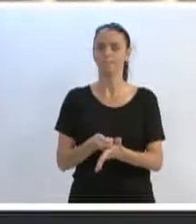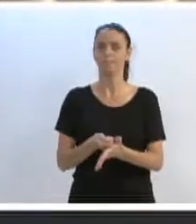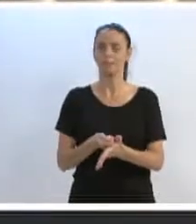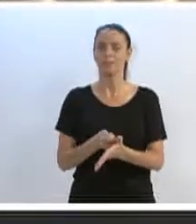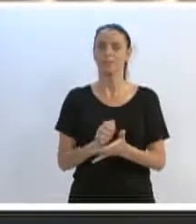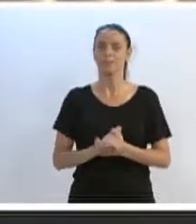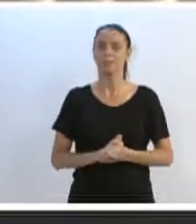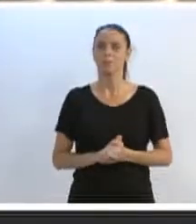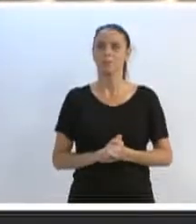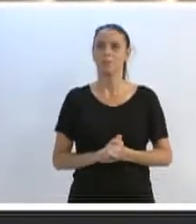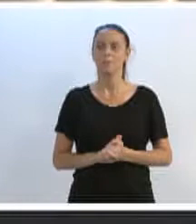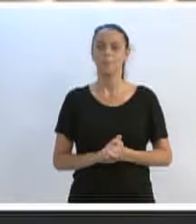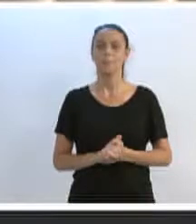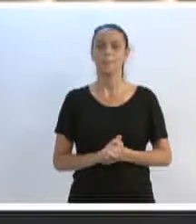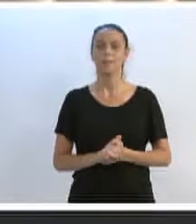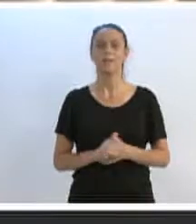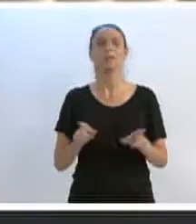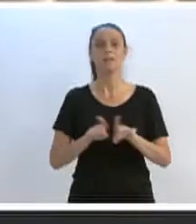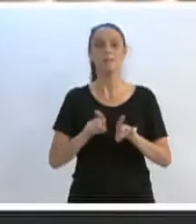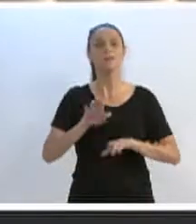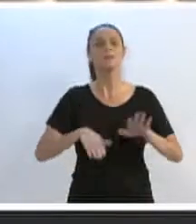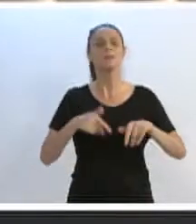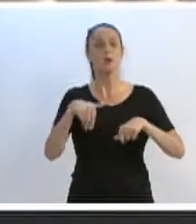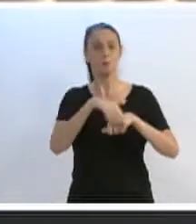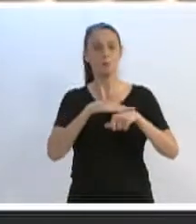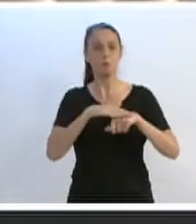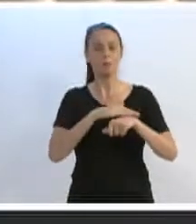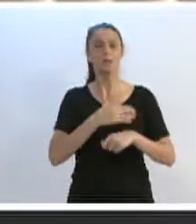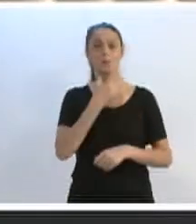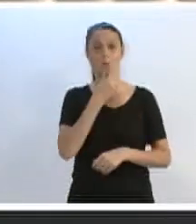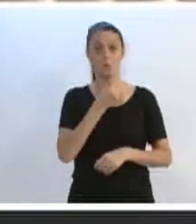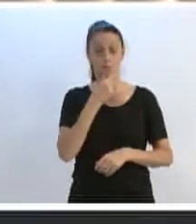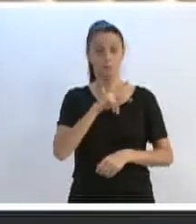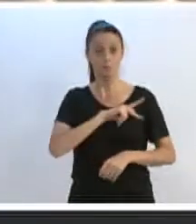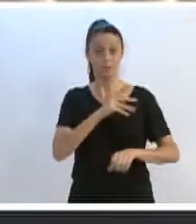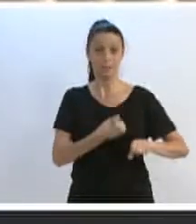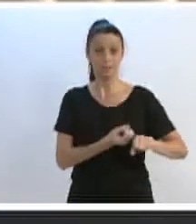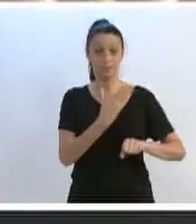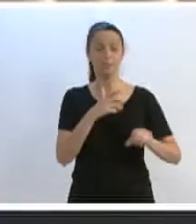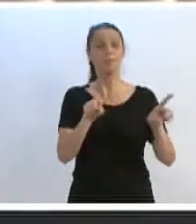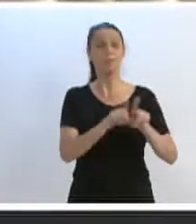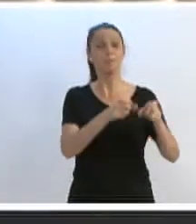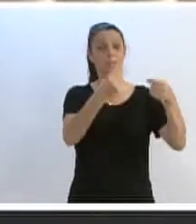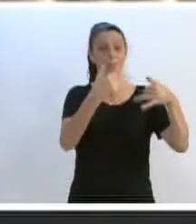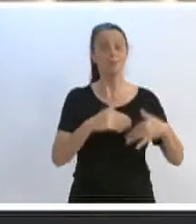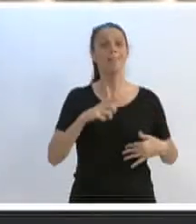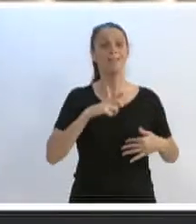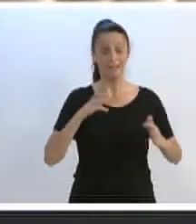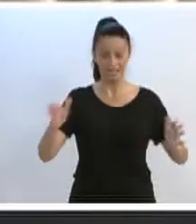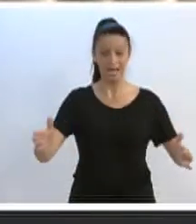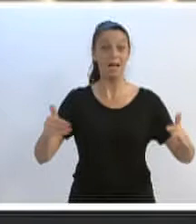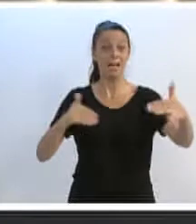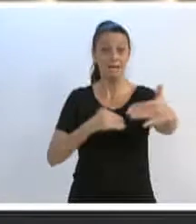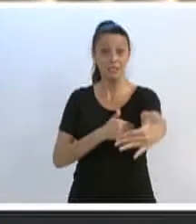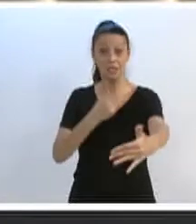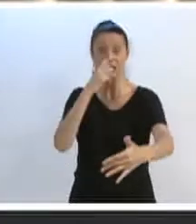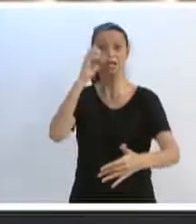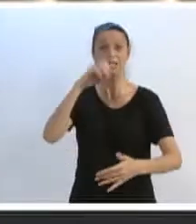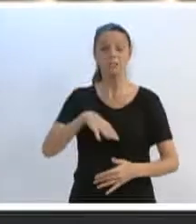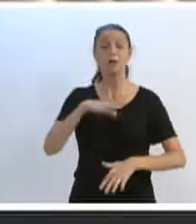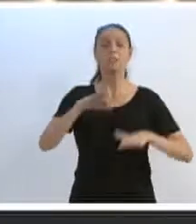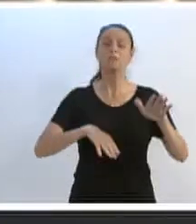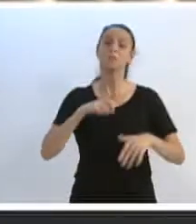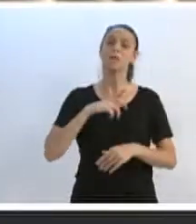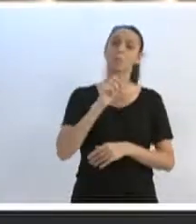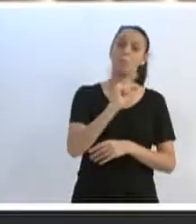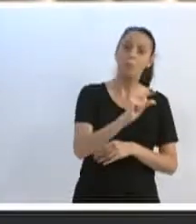aqui, são algumas fotos que eu trato direto com o Cleverton, que é o presidente do SAMAI, que é a situação também das caixas coletoras. Das duas, uma, ou tem pouca caixa coletora